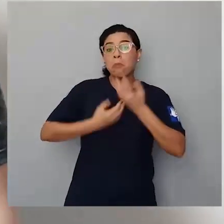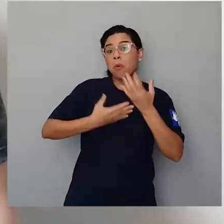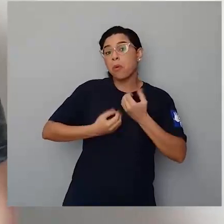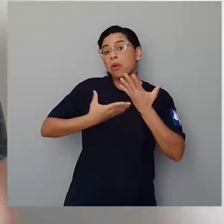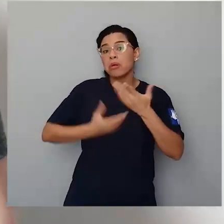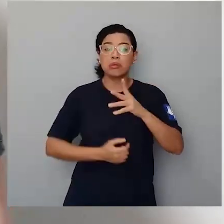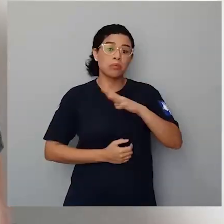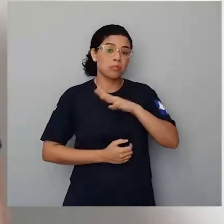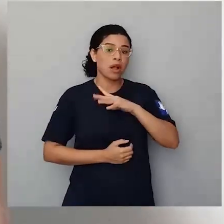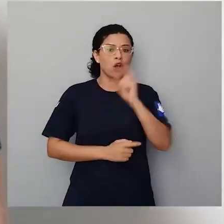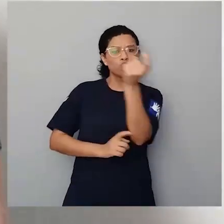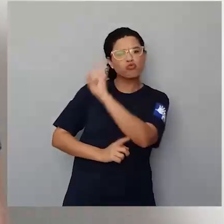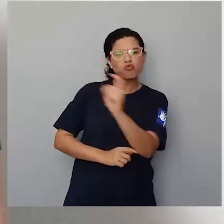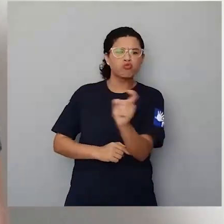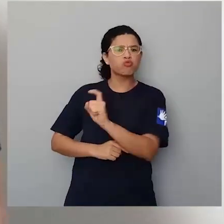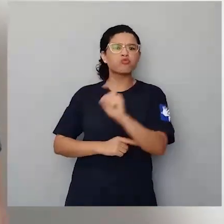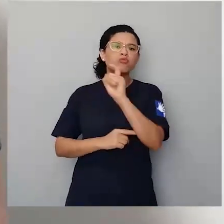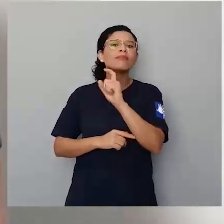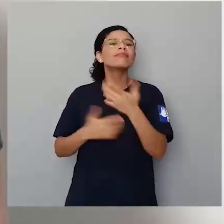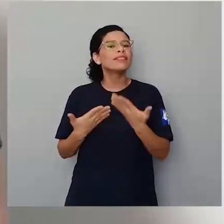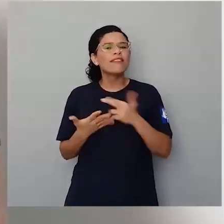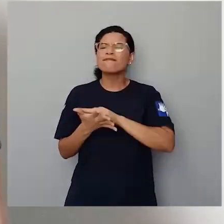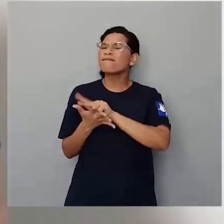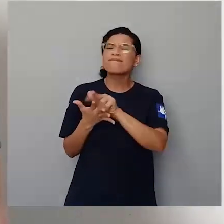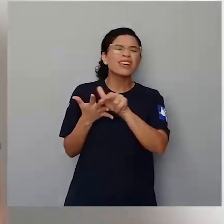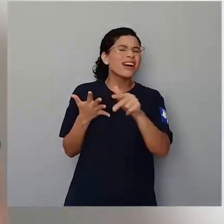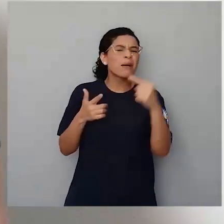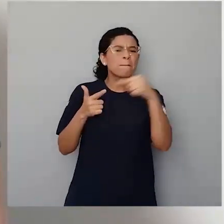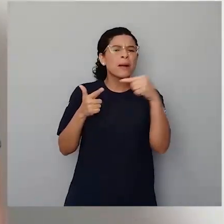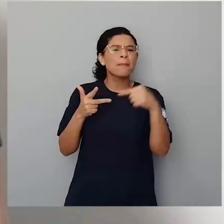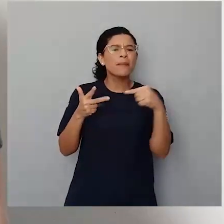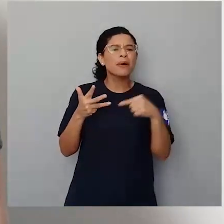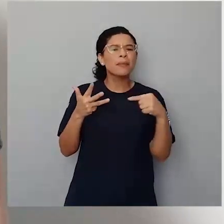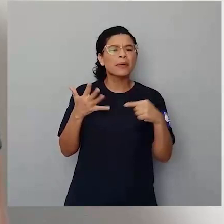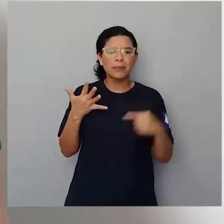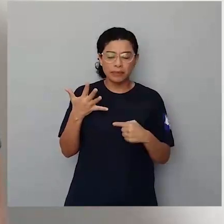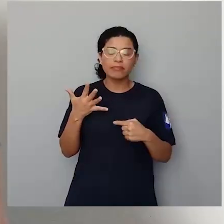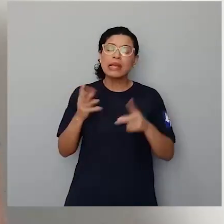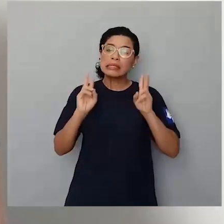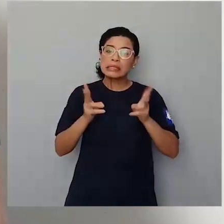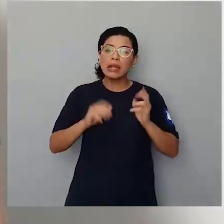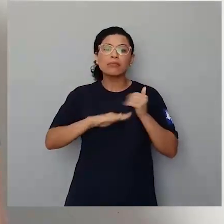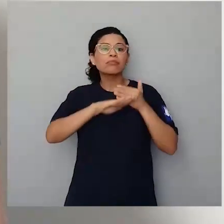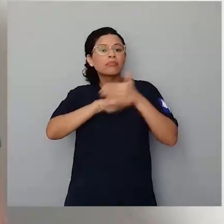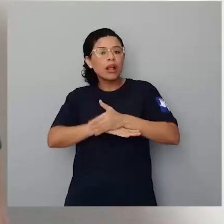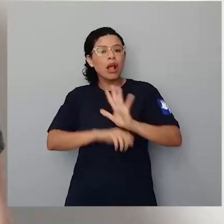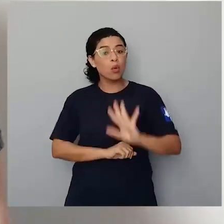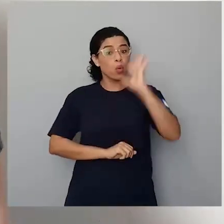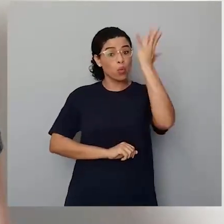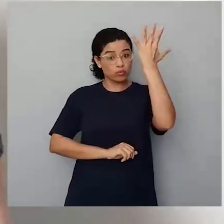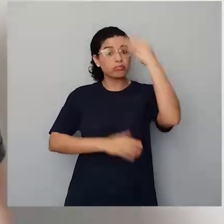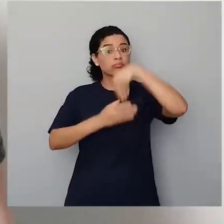poesia urbana, o grafite e tantos outros. São sempre intervenções